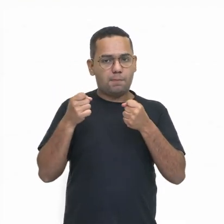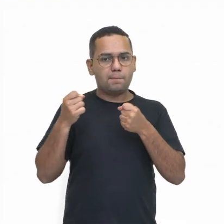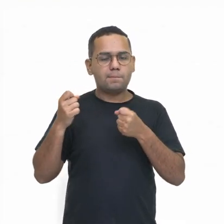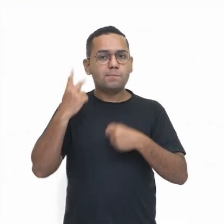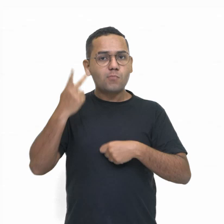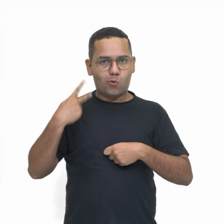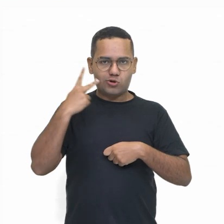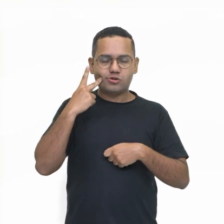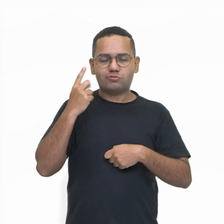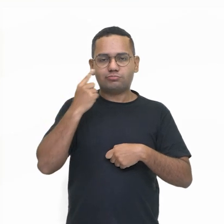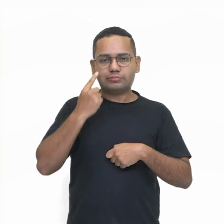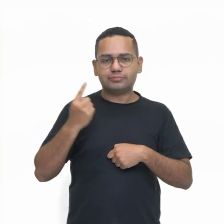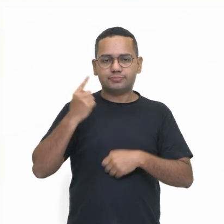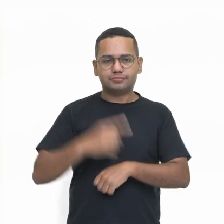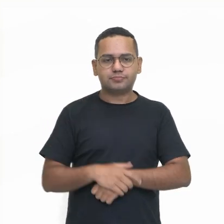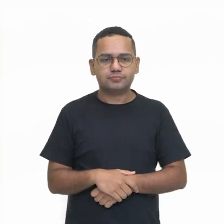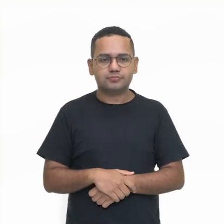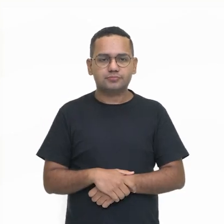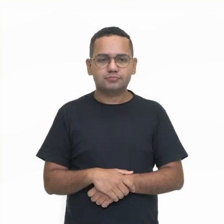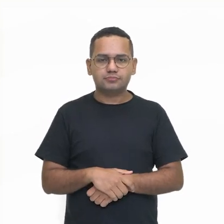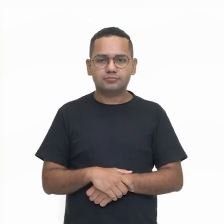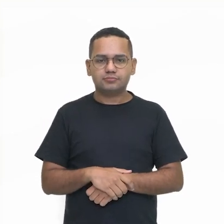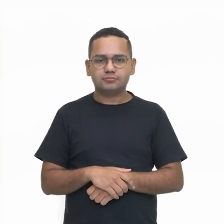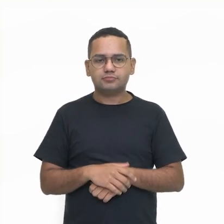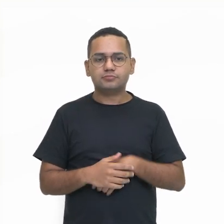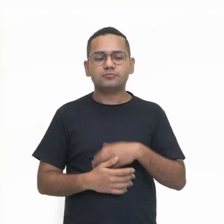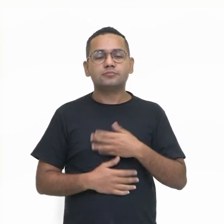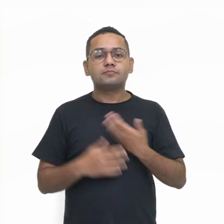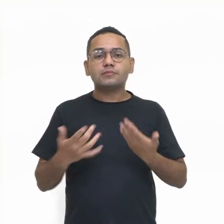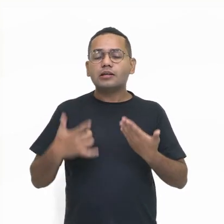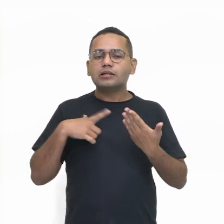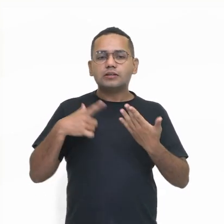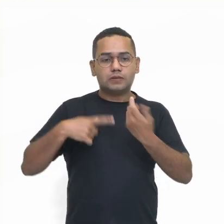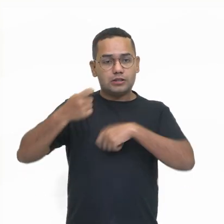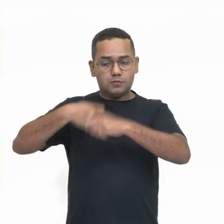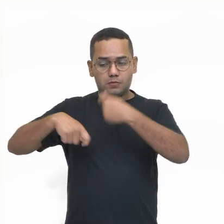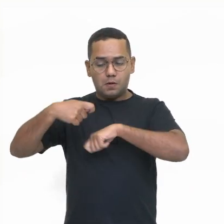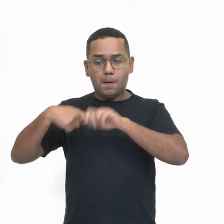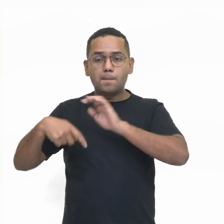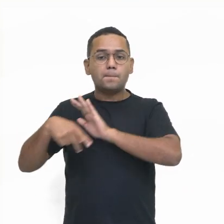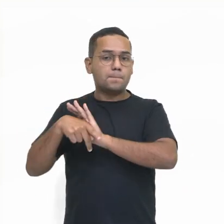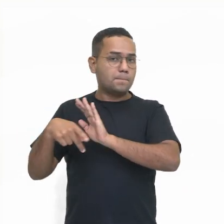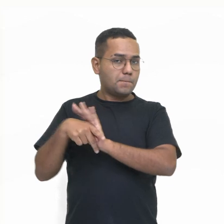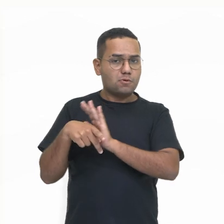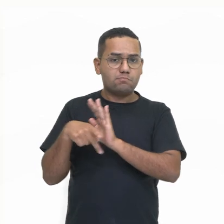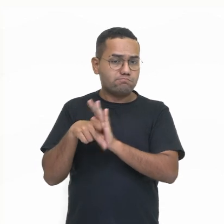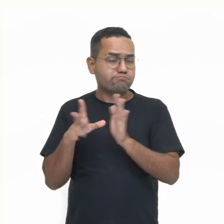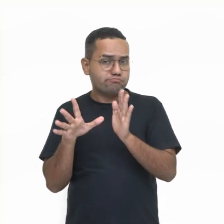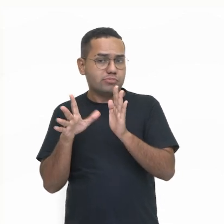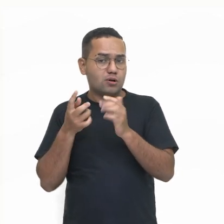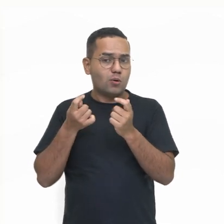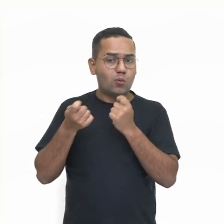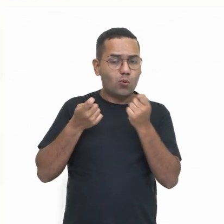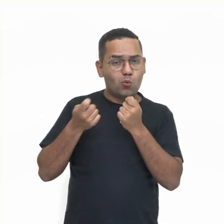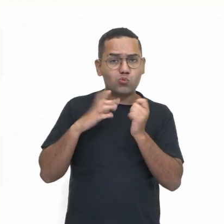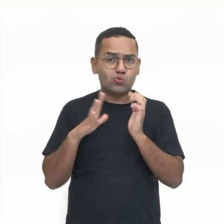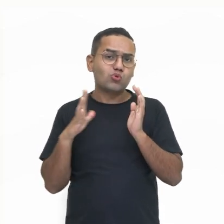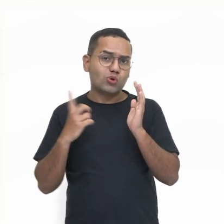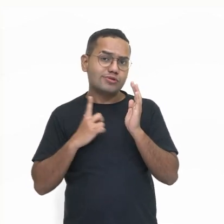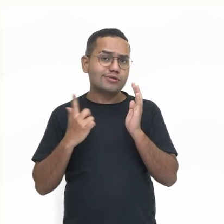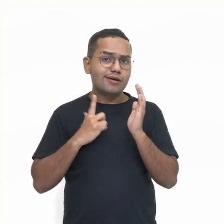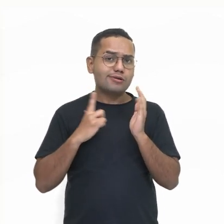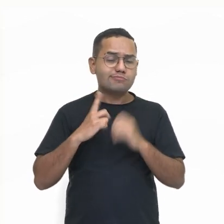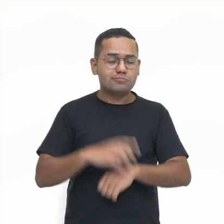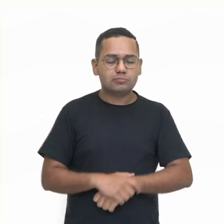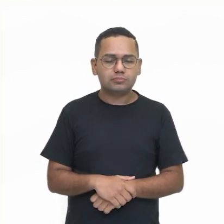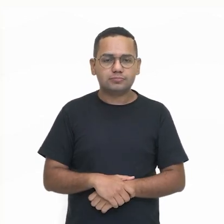mãos, que é a estrutura administrativa toda a seu favor, tá? O poder político é quem tem. É ele que tem tudo nas